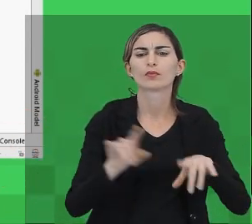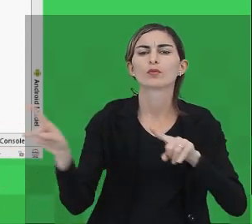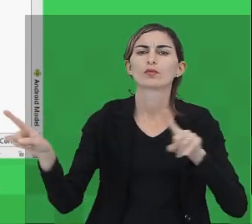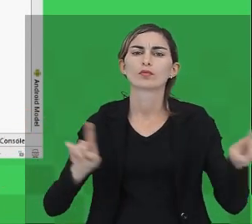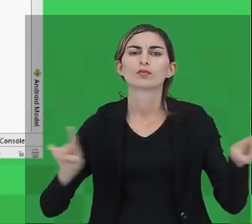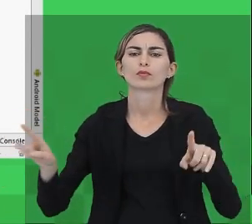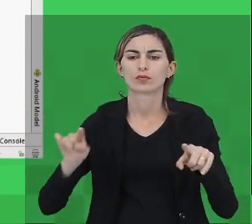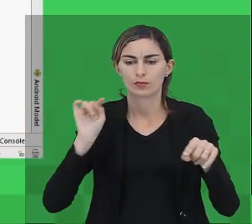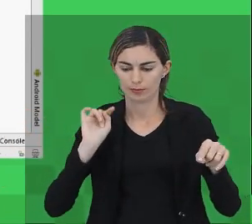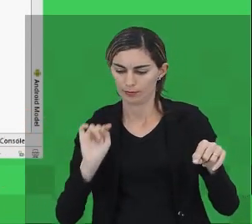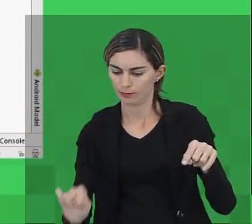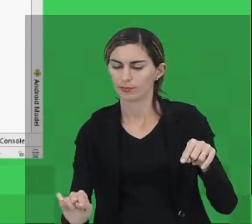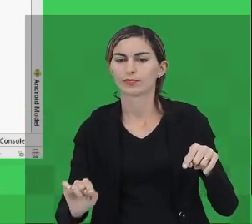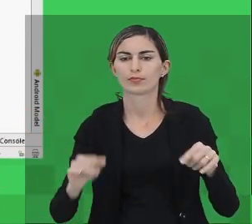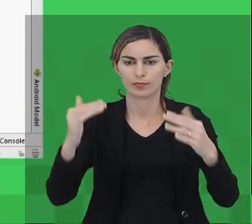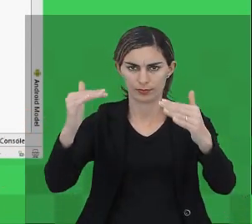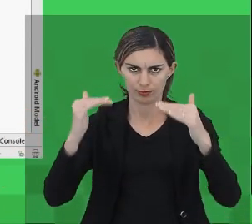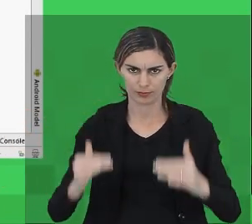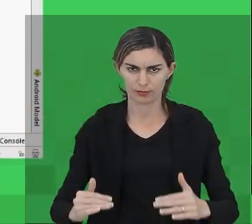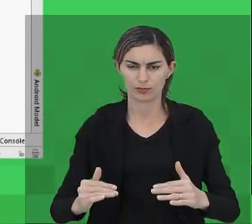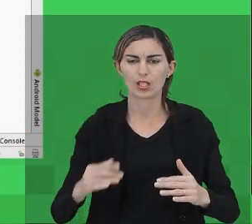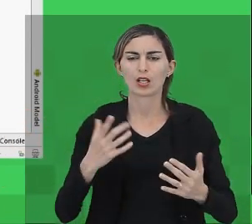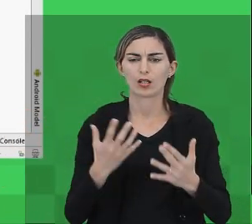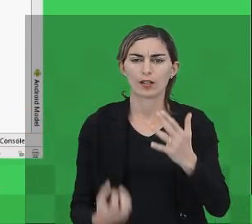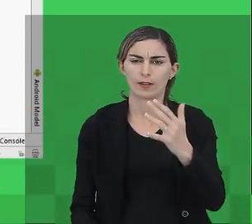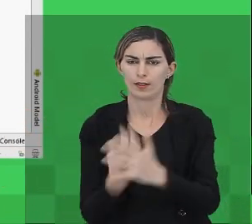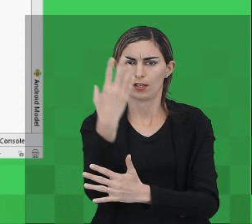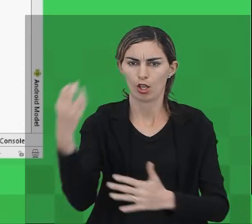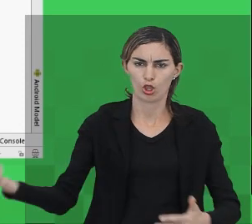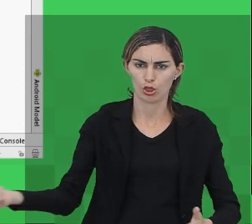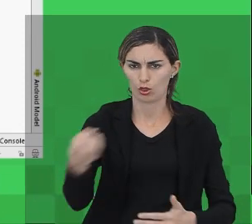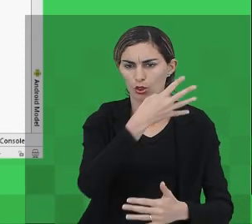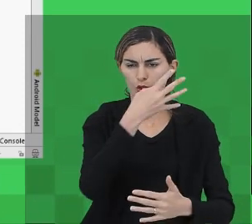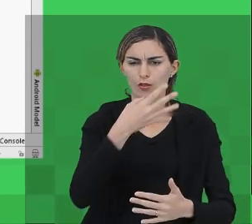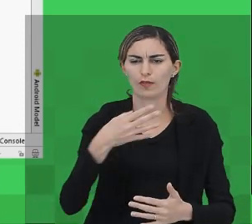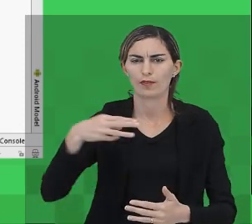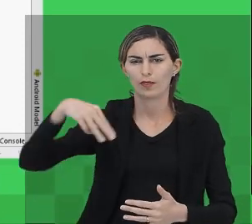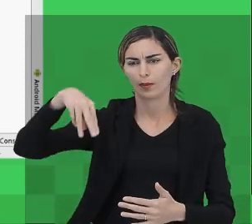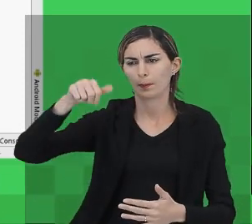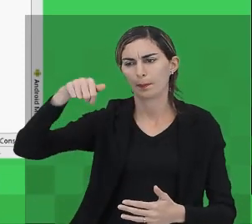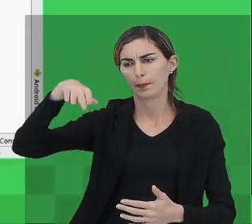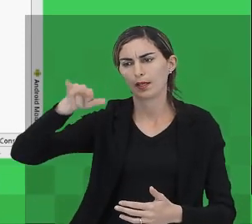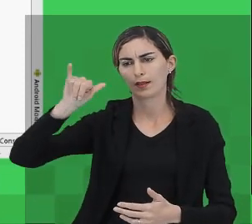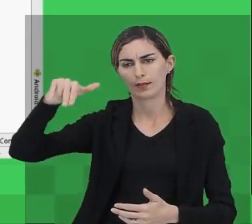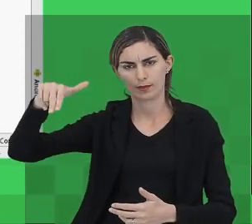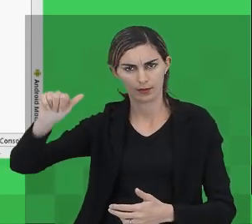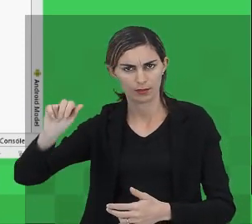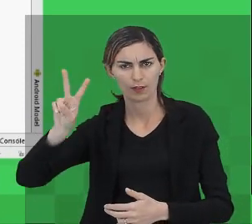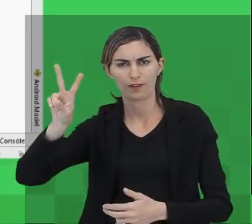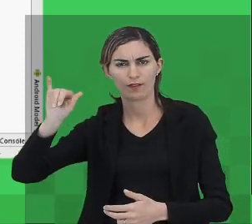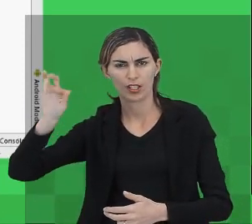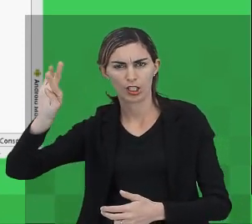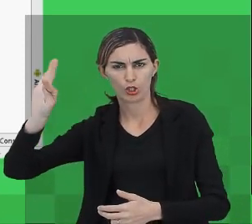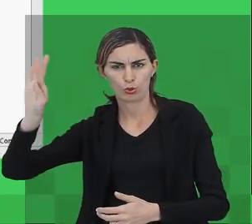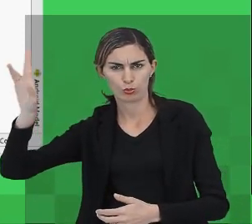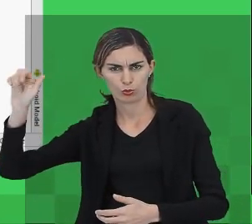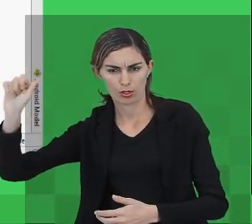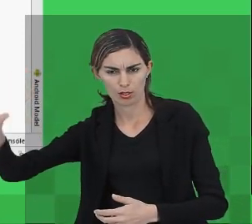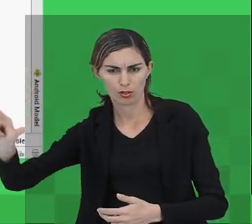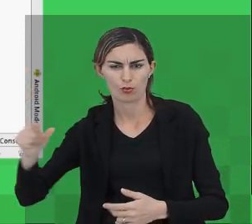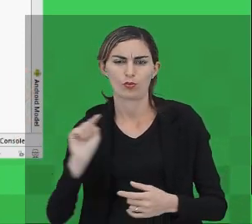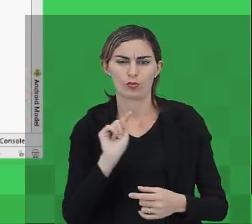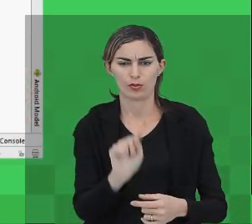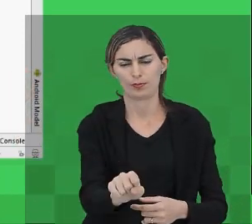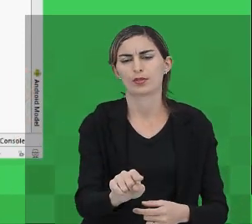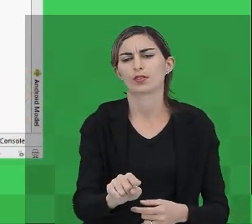utilizar. Eu vou selecionar a de baixo e se eu quiser criar uma nova máquina virtual, eu aperto nesse botãozinho, Create New